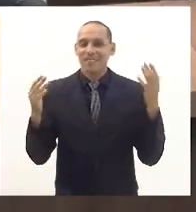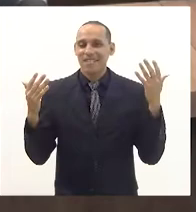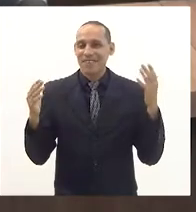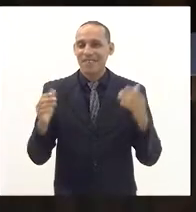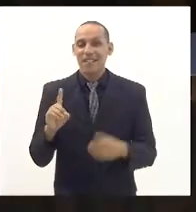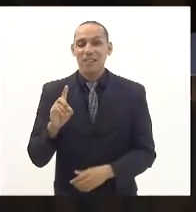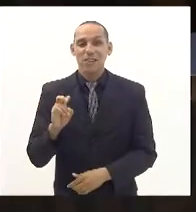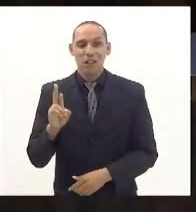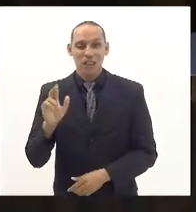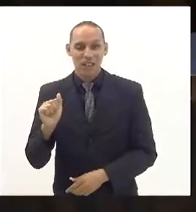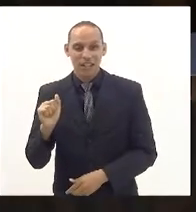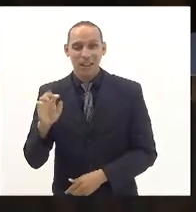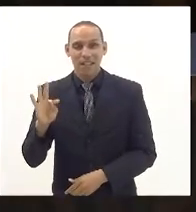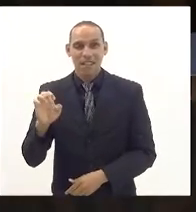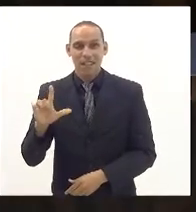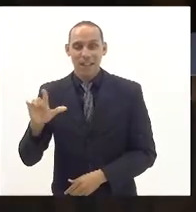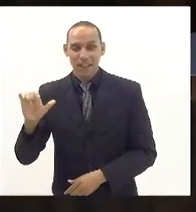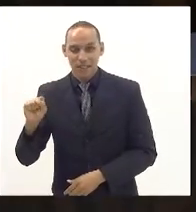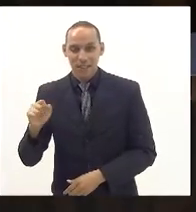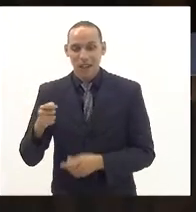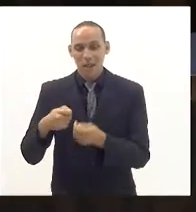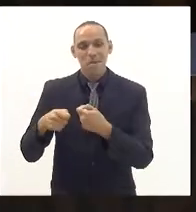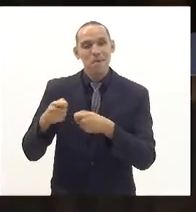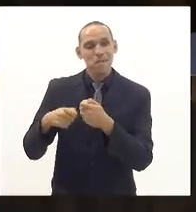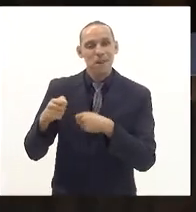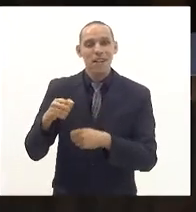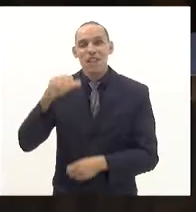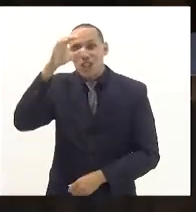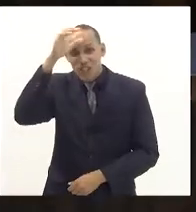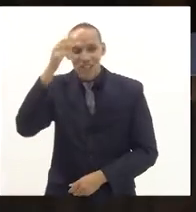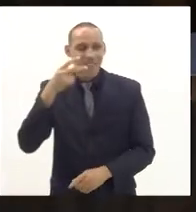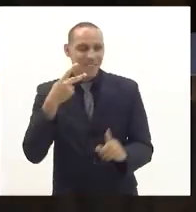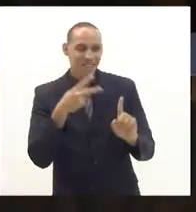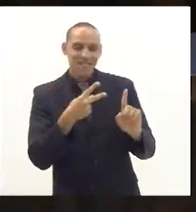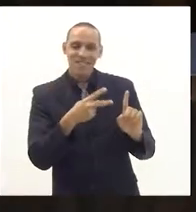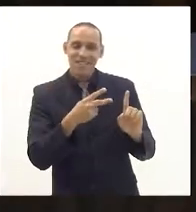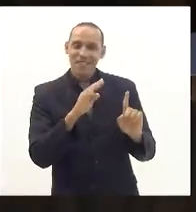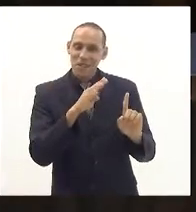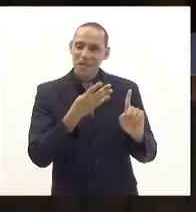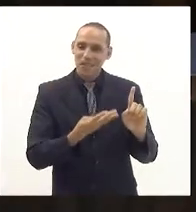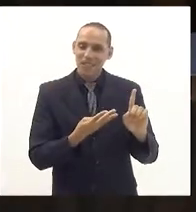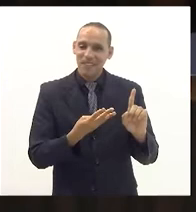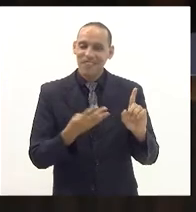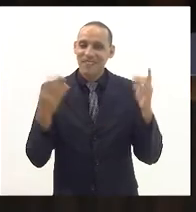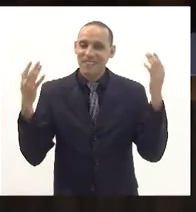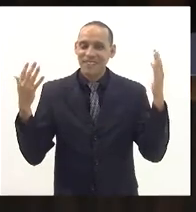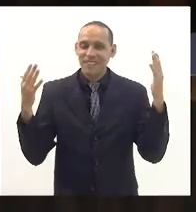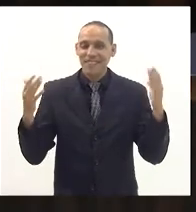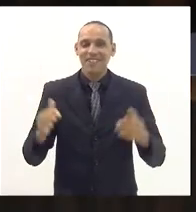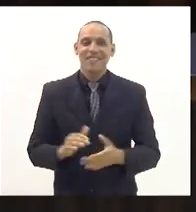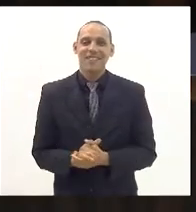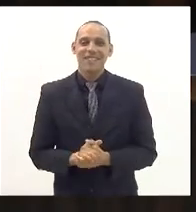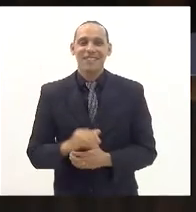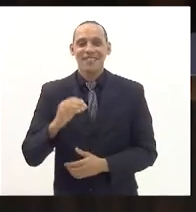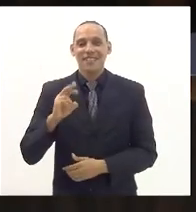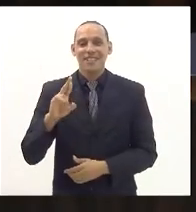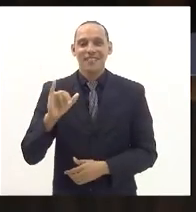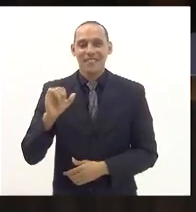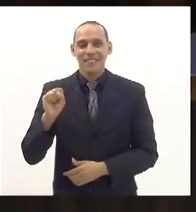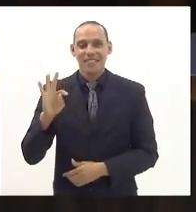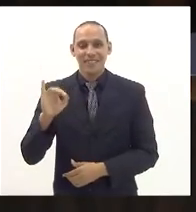Oi Dora Telles economista e tia do homenageado Cristiano